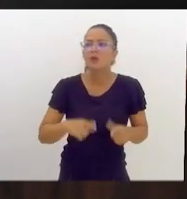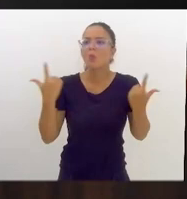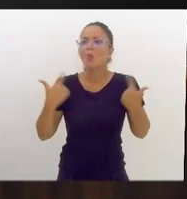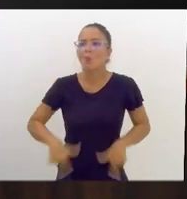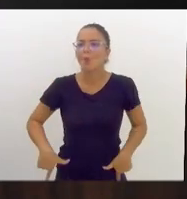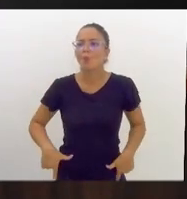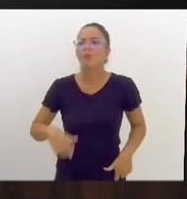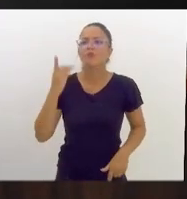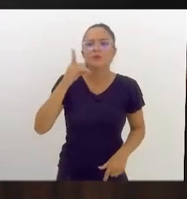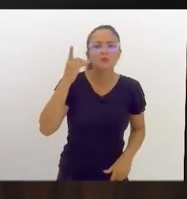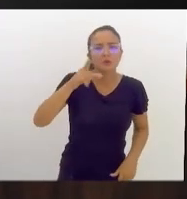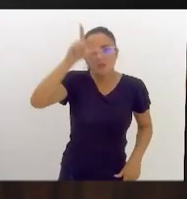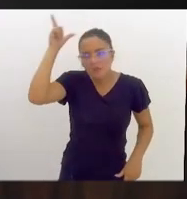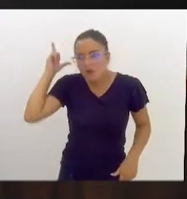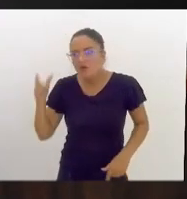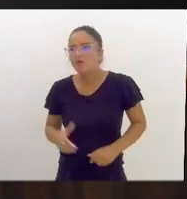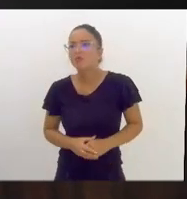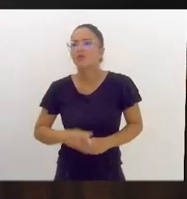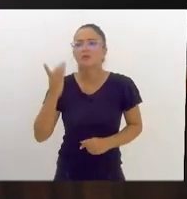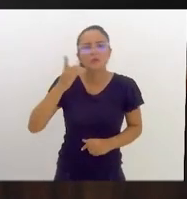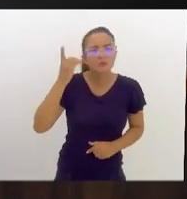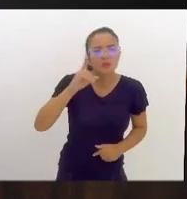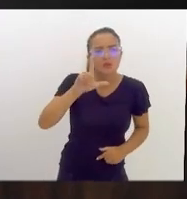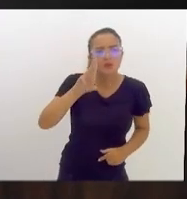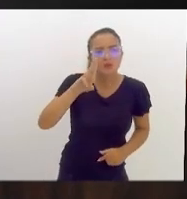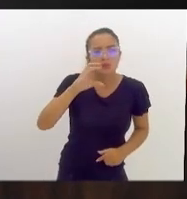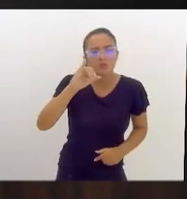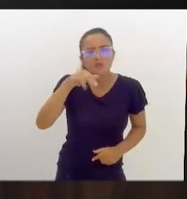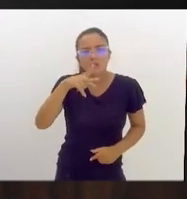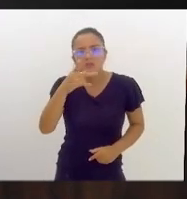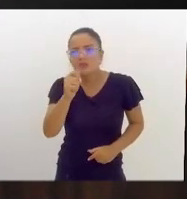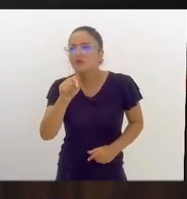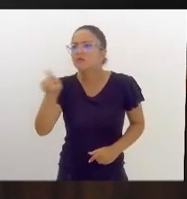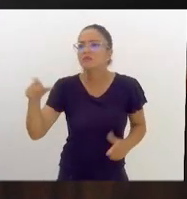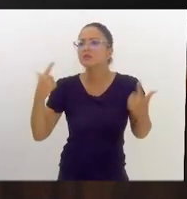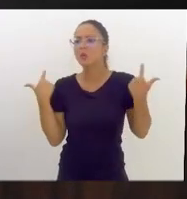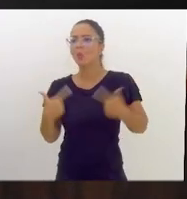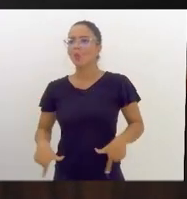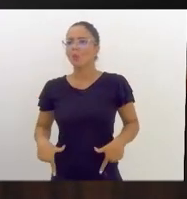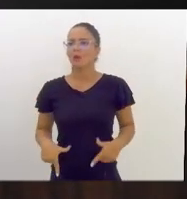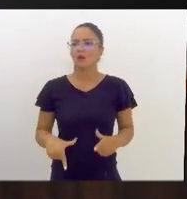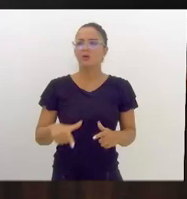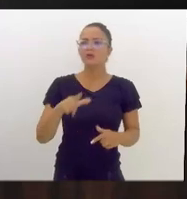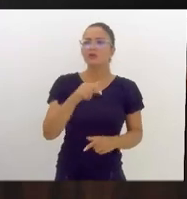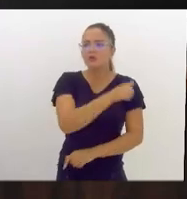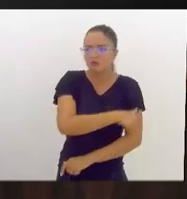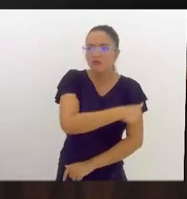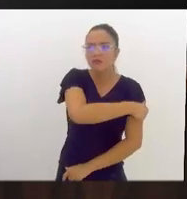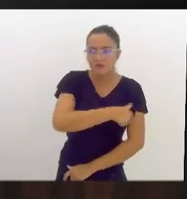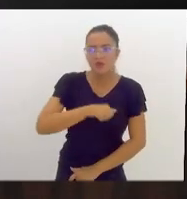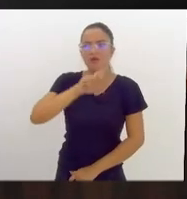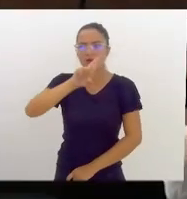da deputada Lucinha. Mais alguma abstenção? Da deputada enfermeira Rejane.